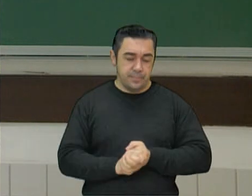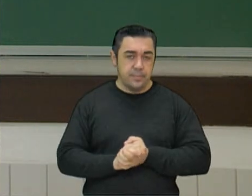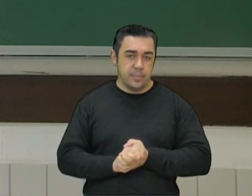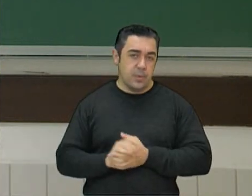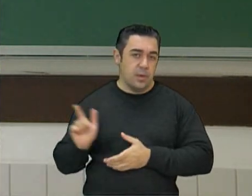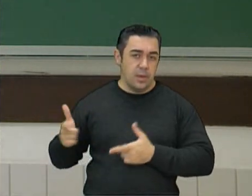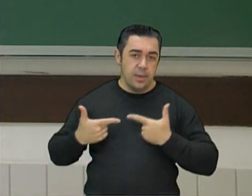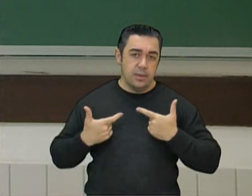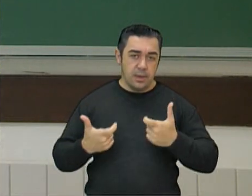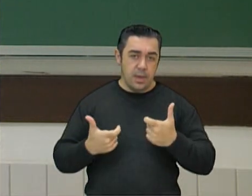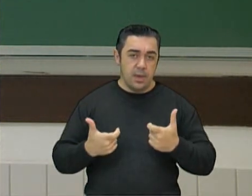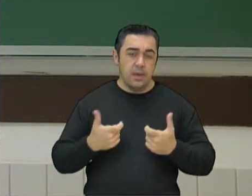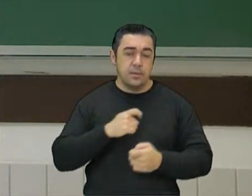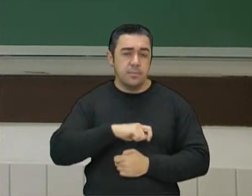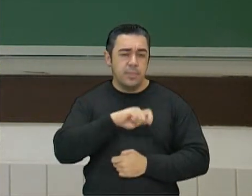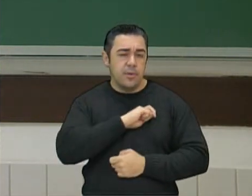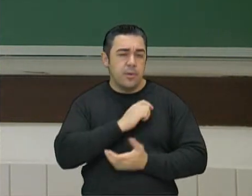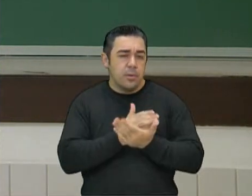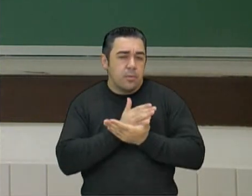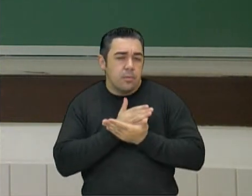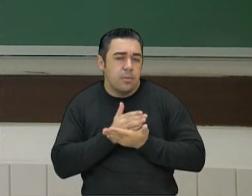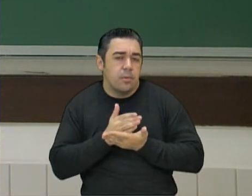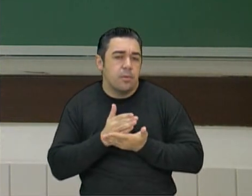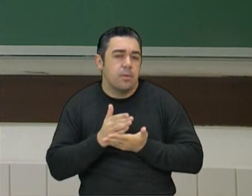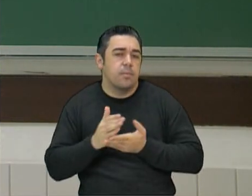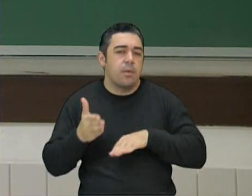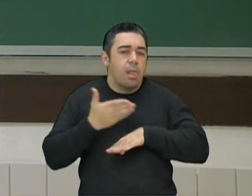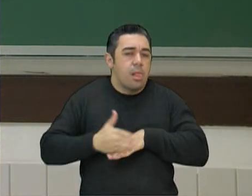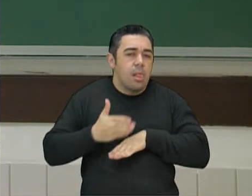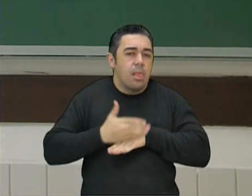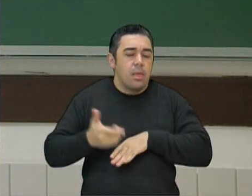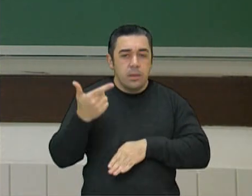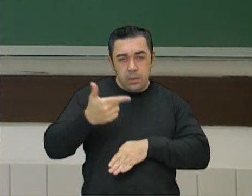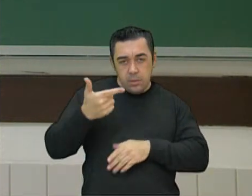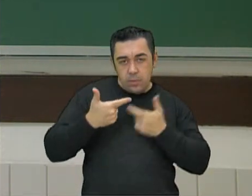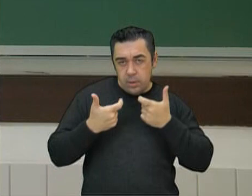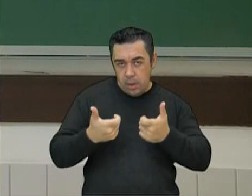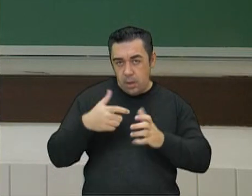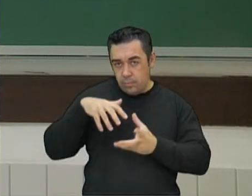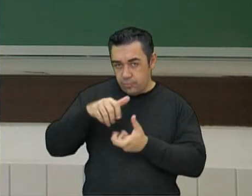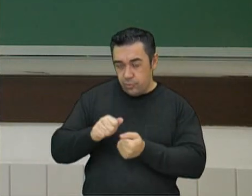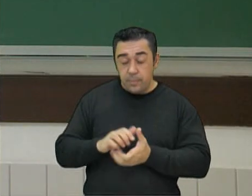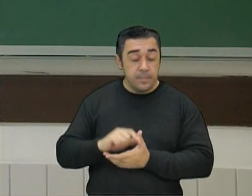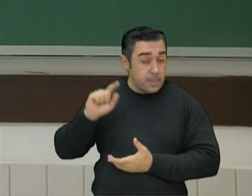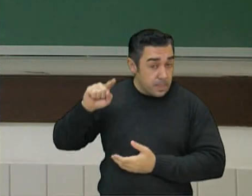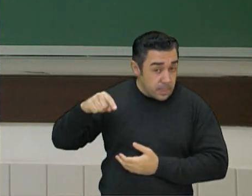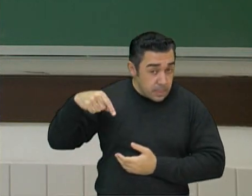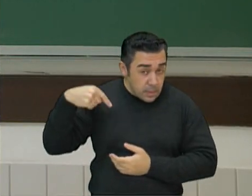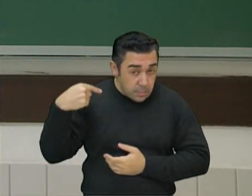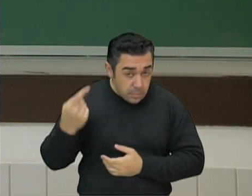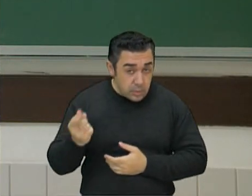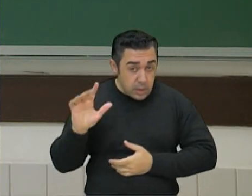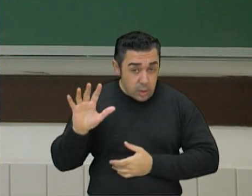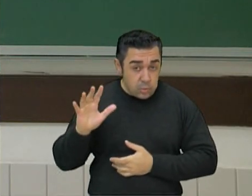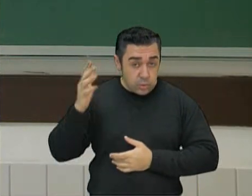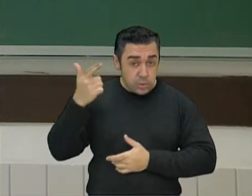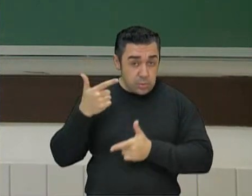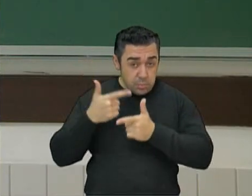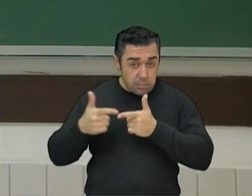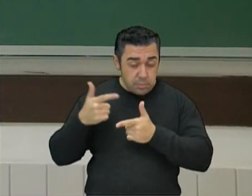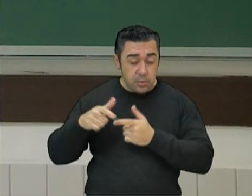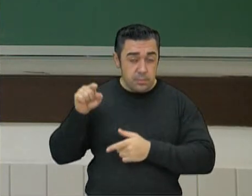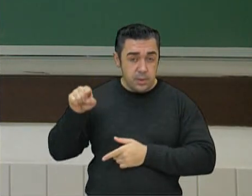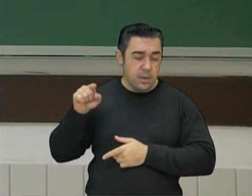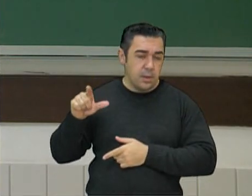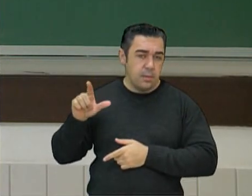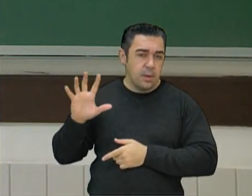é considerada um ensaio para a Segunda Guerra Mundial. Muito do que veio a entrar em cena nos combates na Segunda